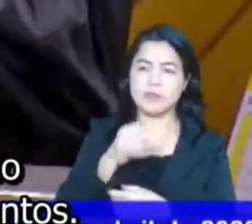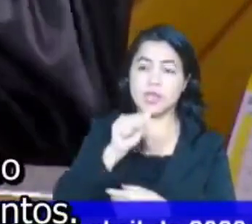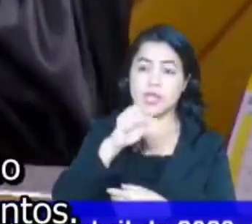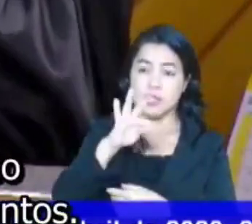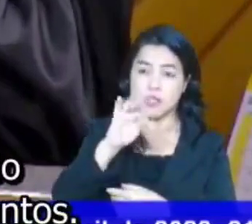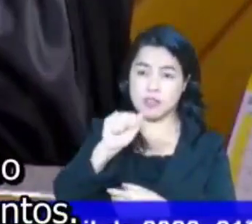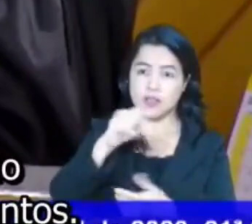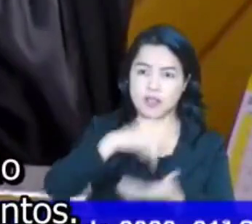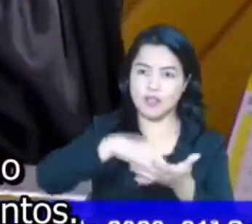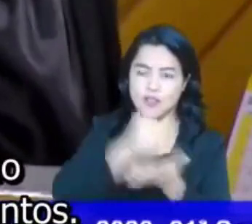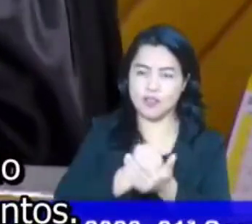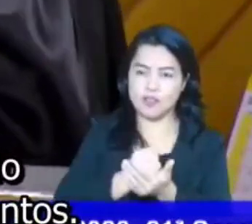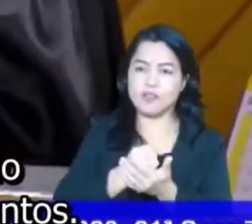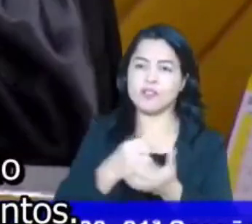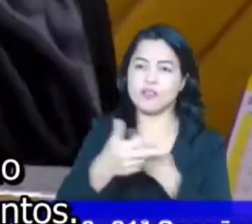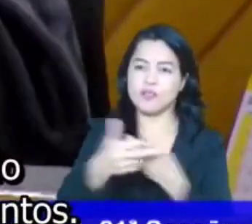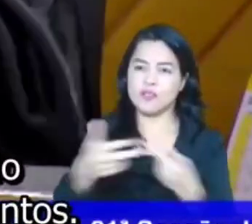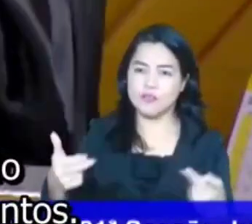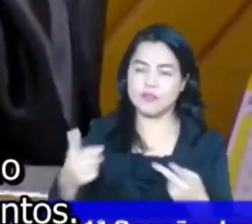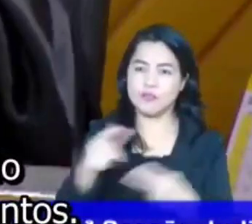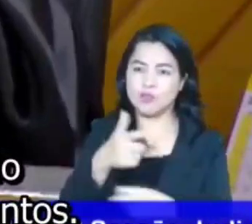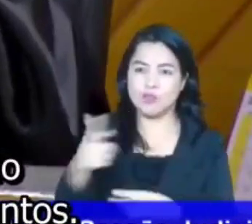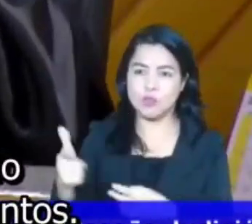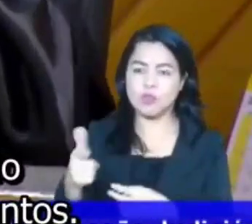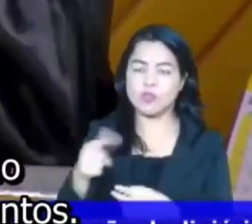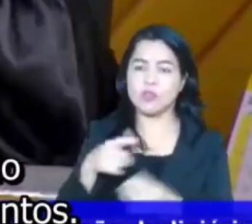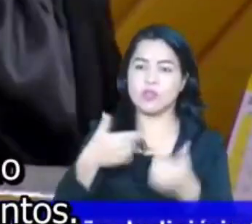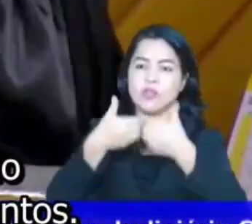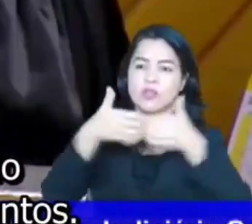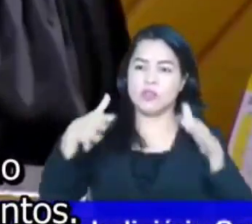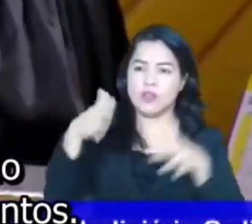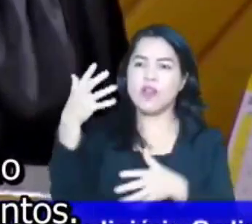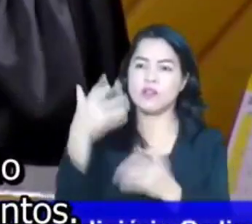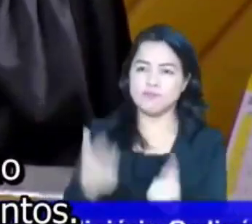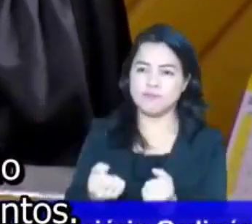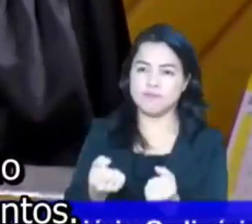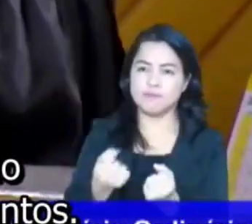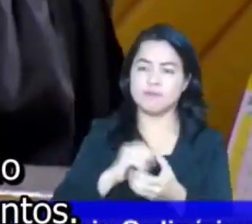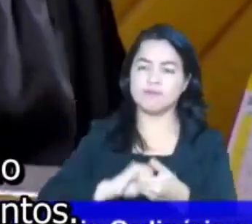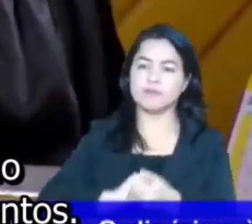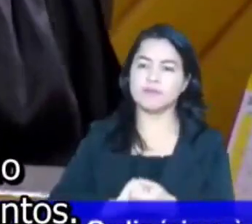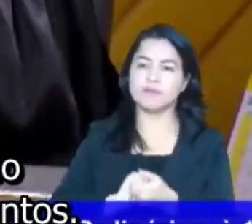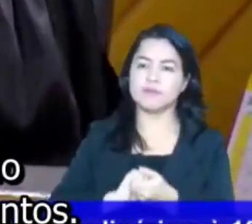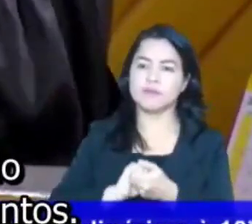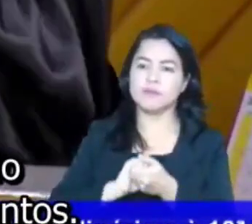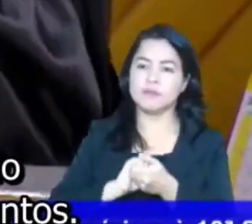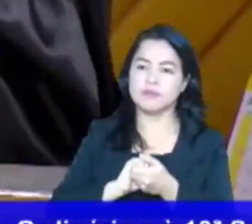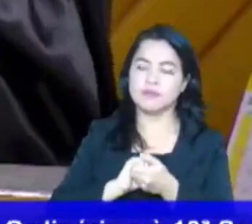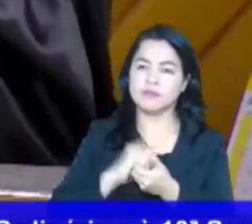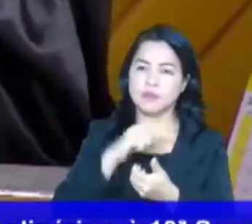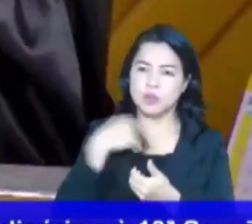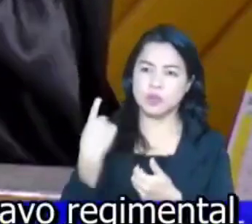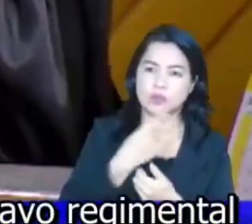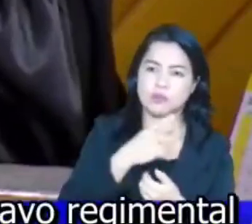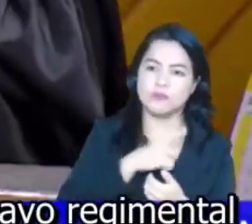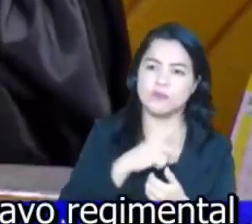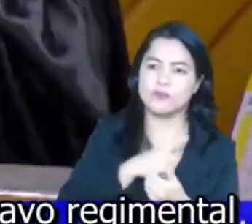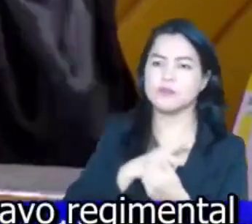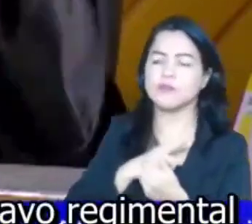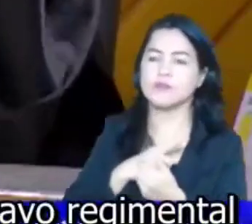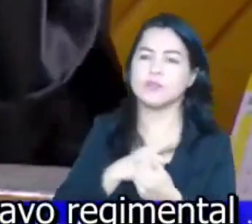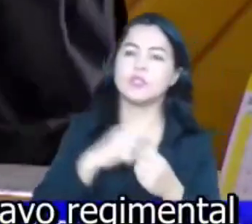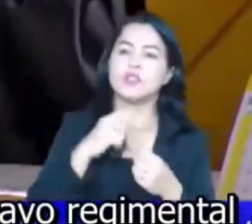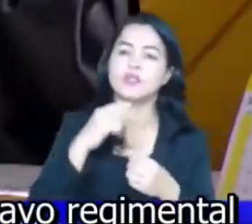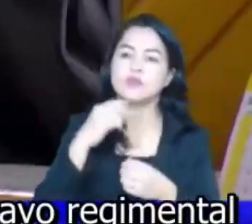da sessão anterior aos ilustres pares e, não havendo nenhum óbice, declaro aprovada. Vamos aos julgamentos do item